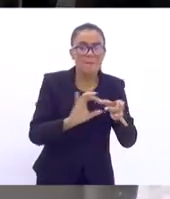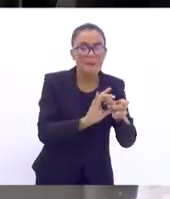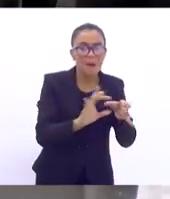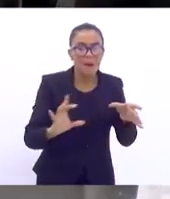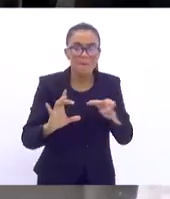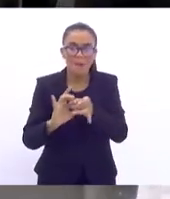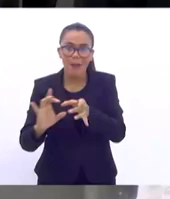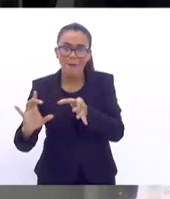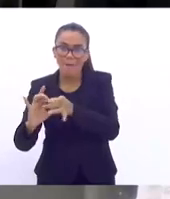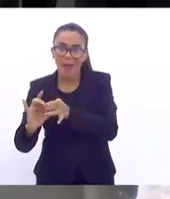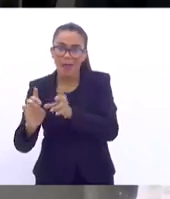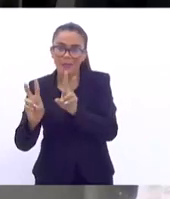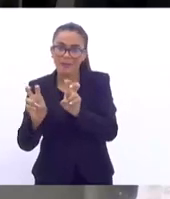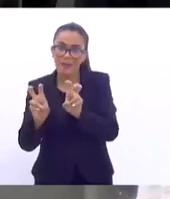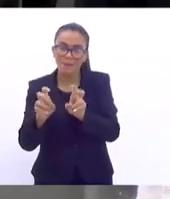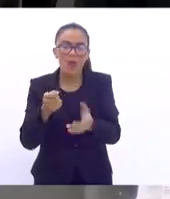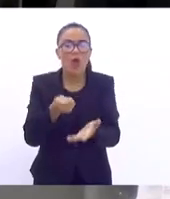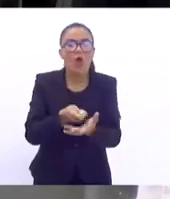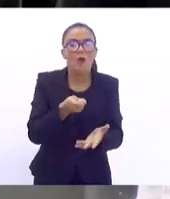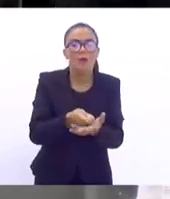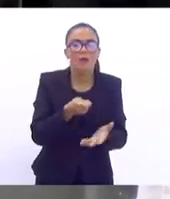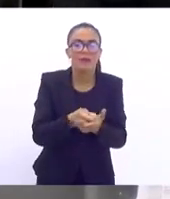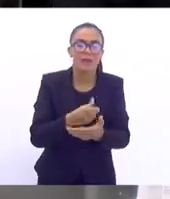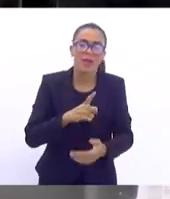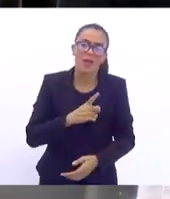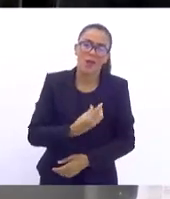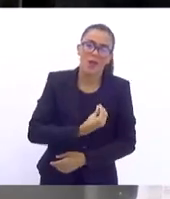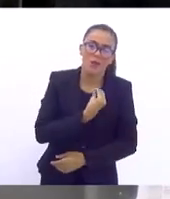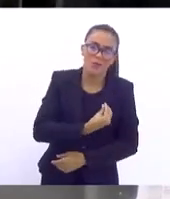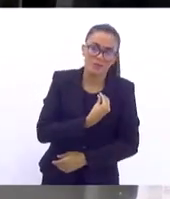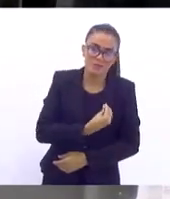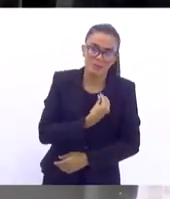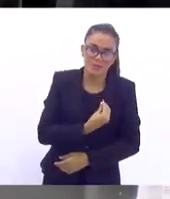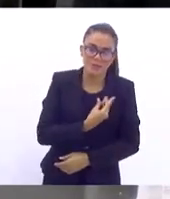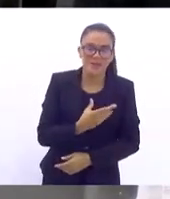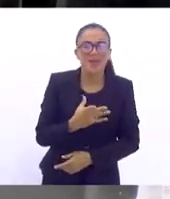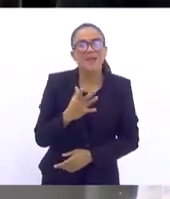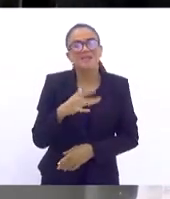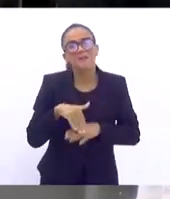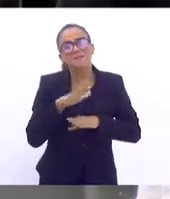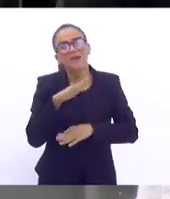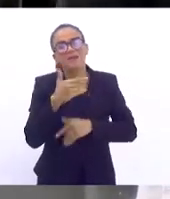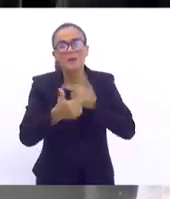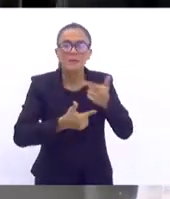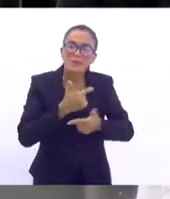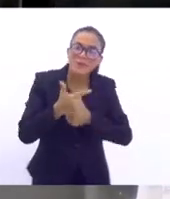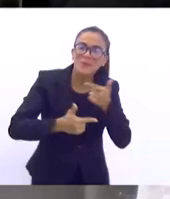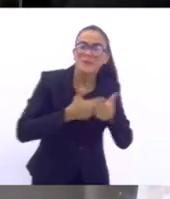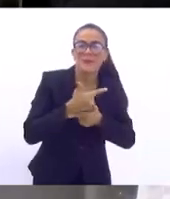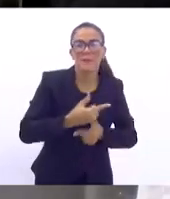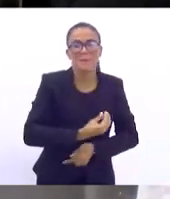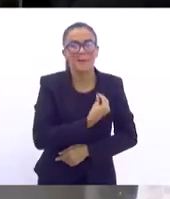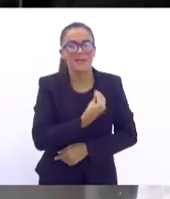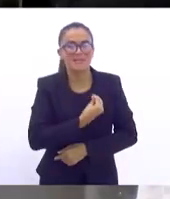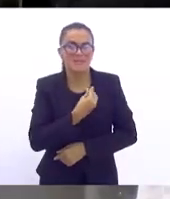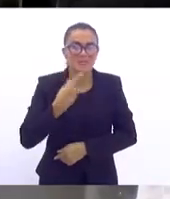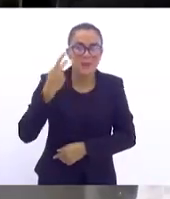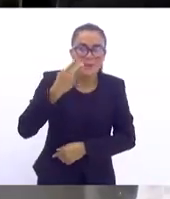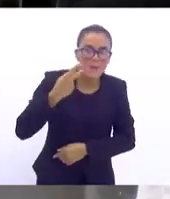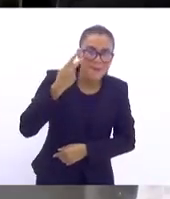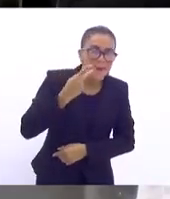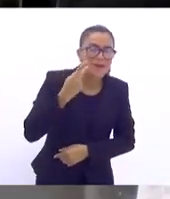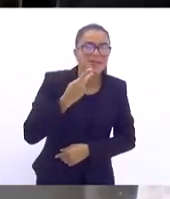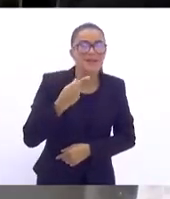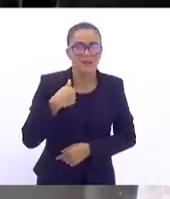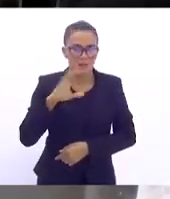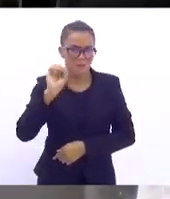tema Obrigatoriamente tem que estar junto quer dizer eu acho que isso é muito mais do funcionamento cotidiano da participação política do espaço